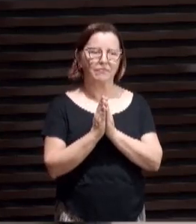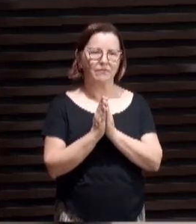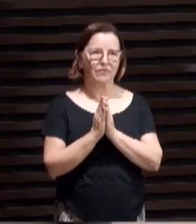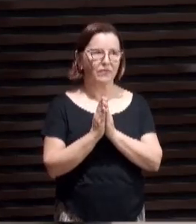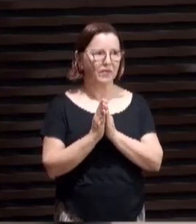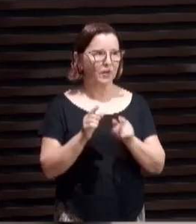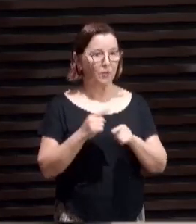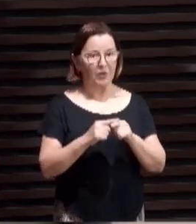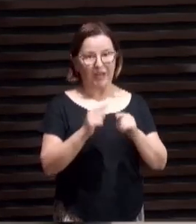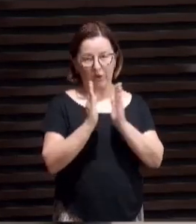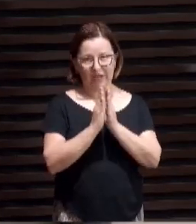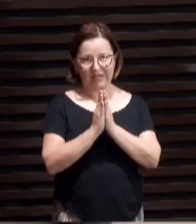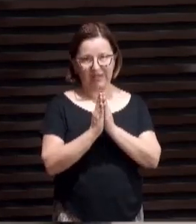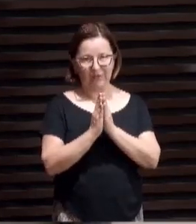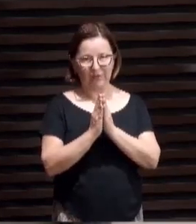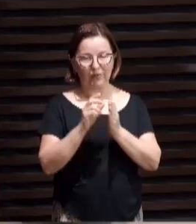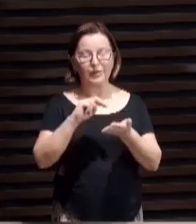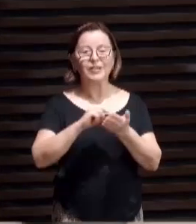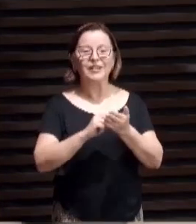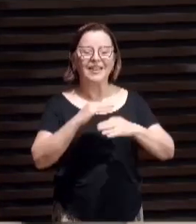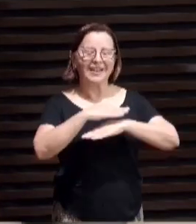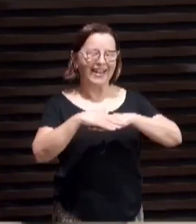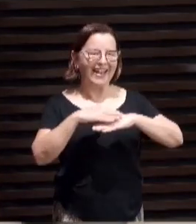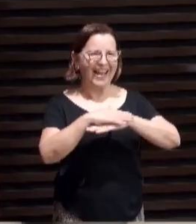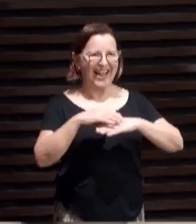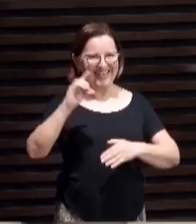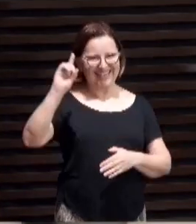Porque oração é falar com Deus.